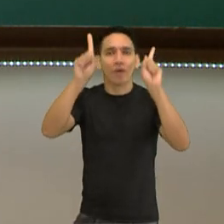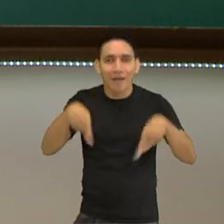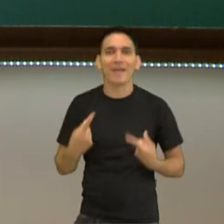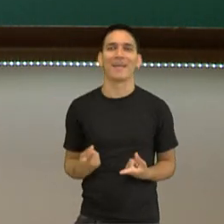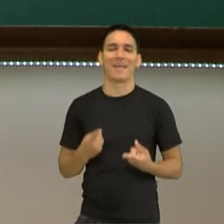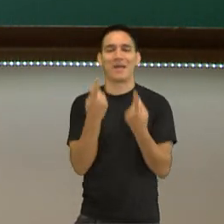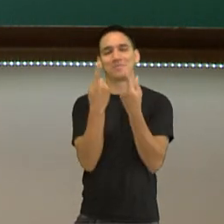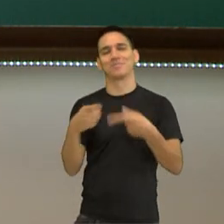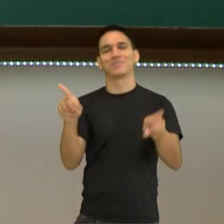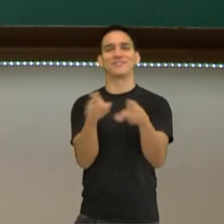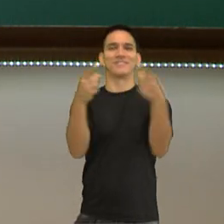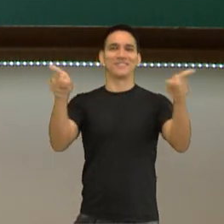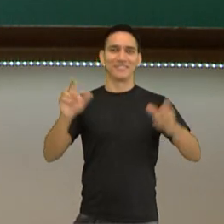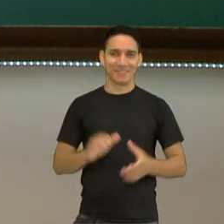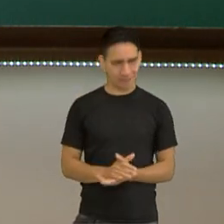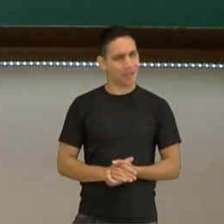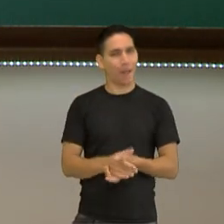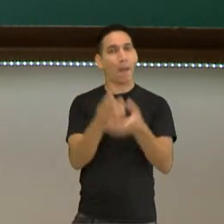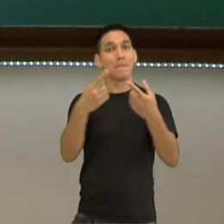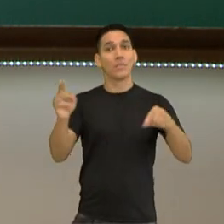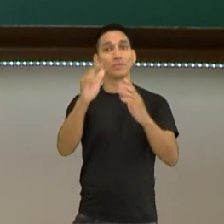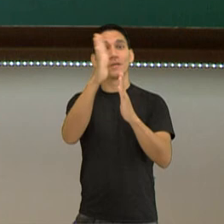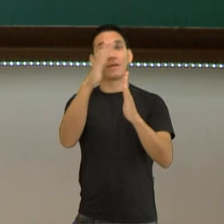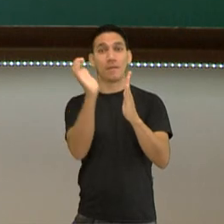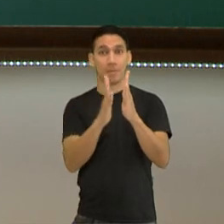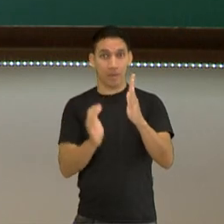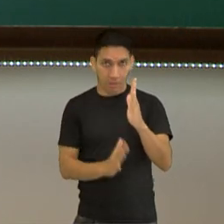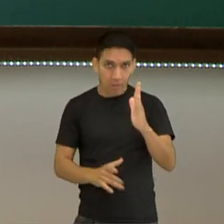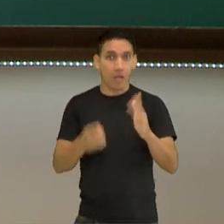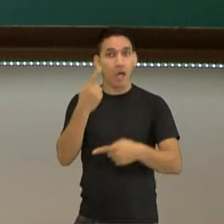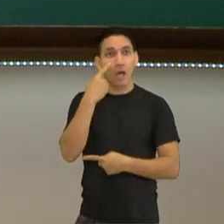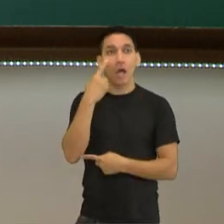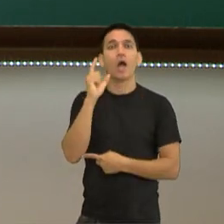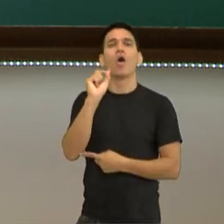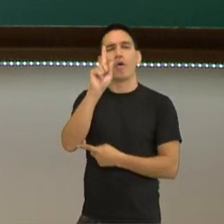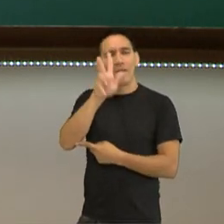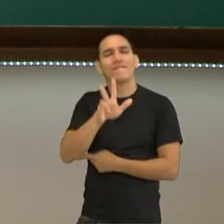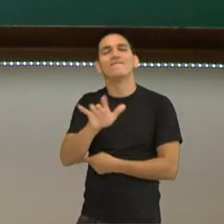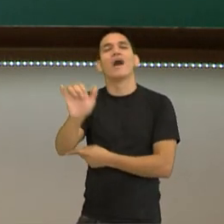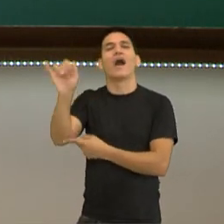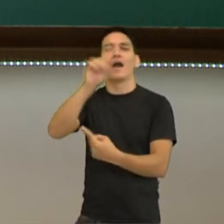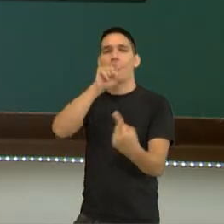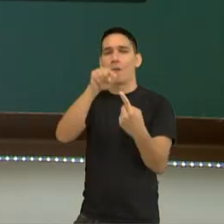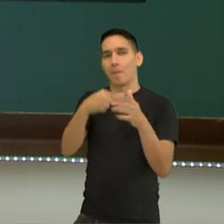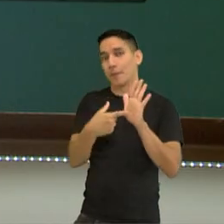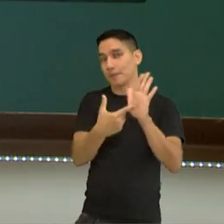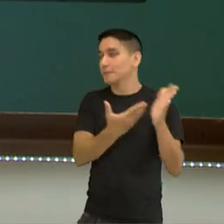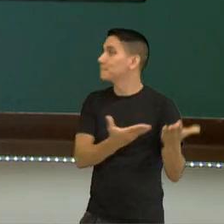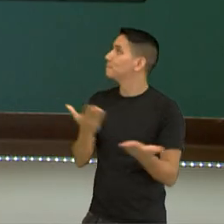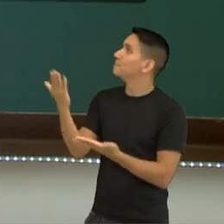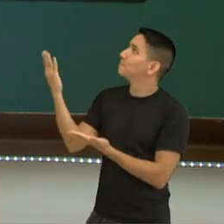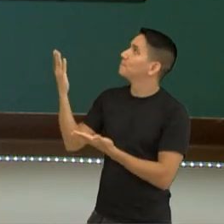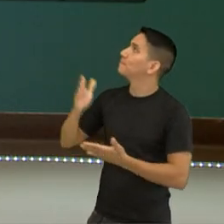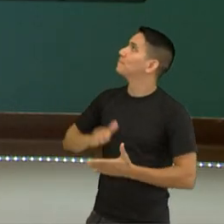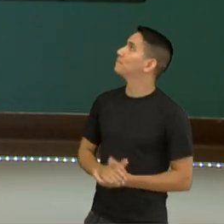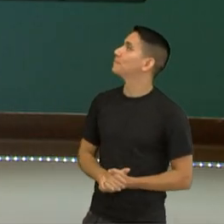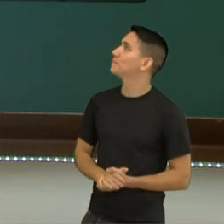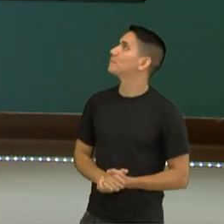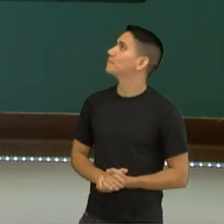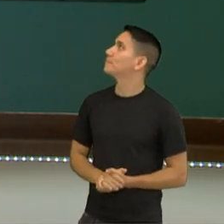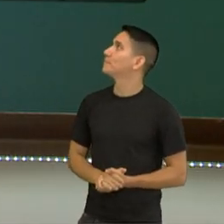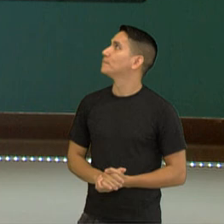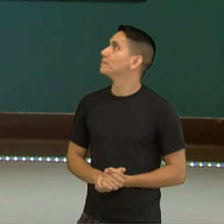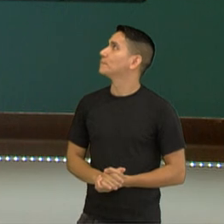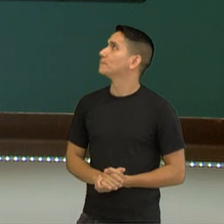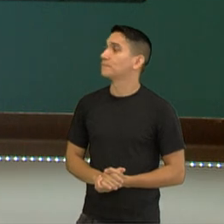de música, música barroca. Estamos aqui para falar dos objetivos da nossa aula de hoje. Os